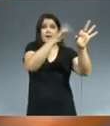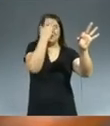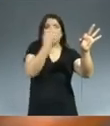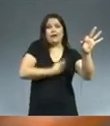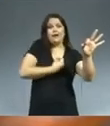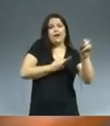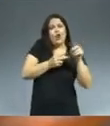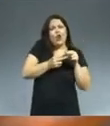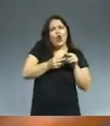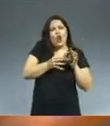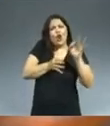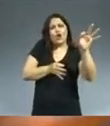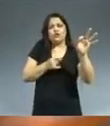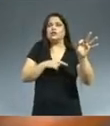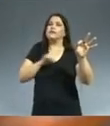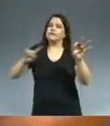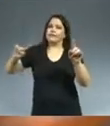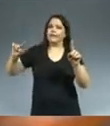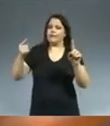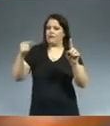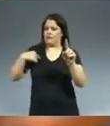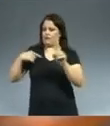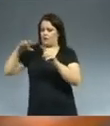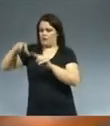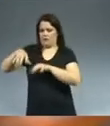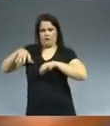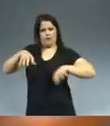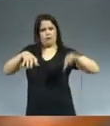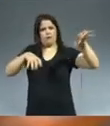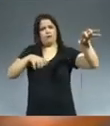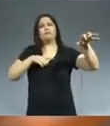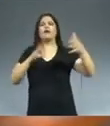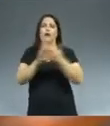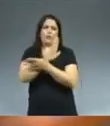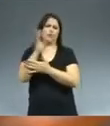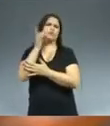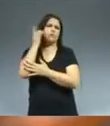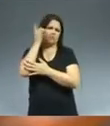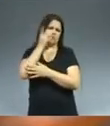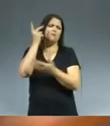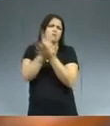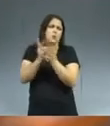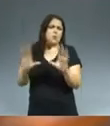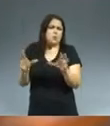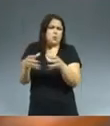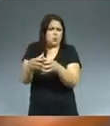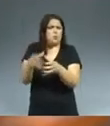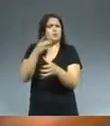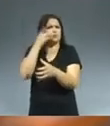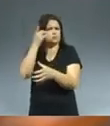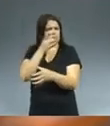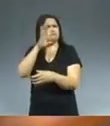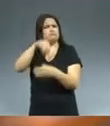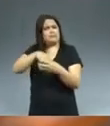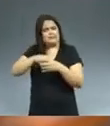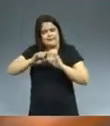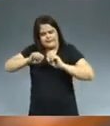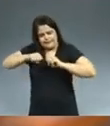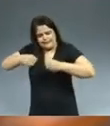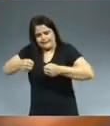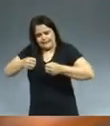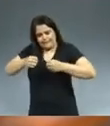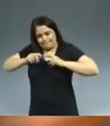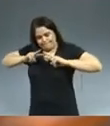produtor e esse é um Desafio enorme inclusive existe deputados a própria frente parlamentar ela tá É